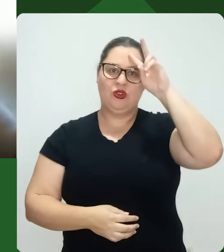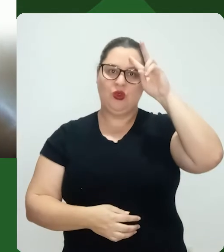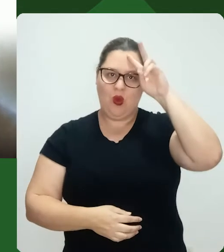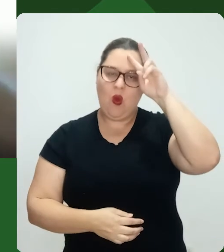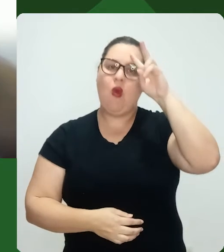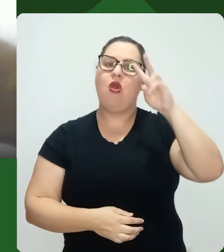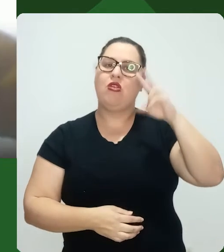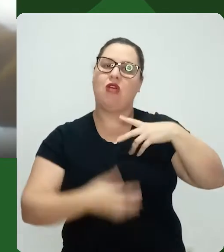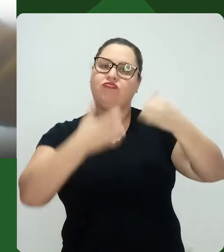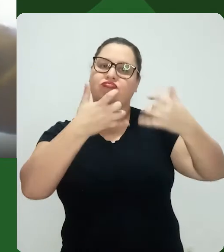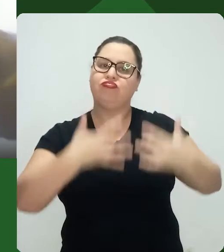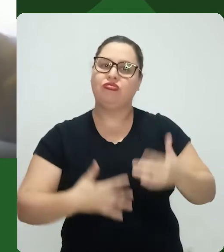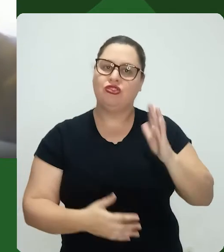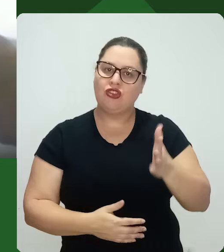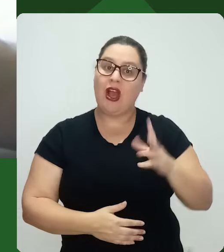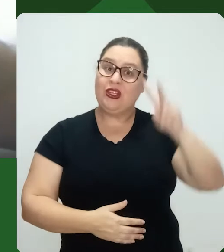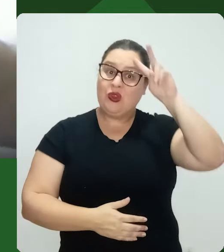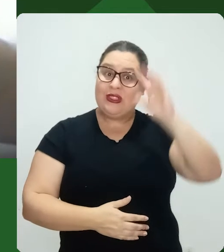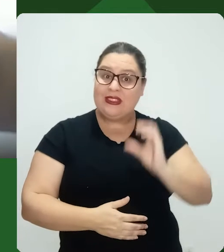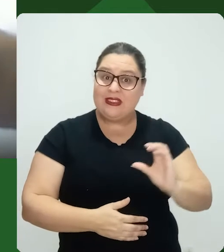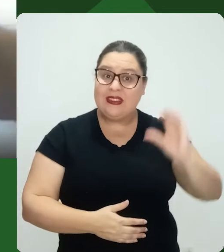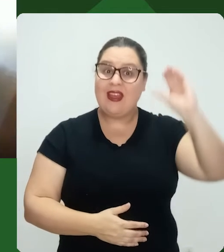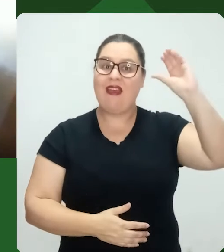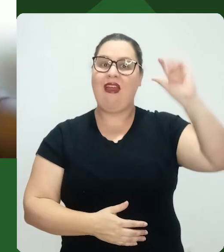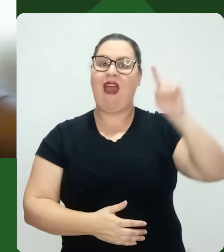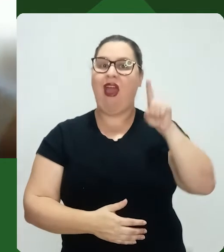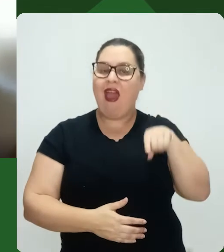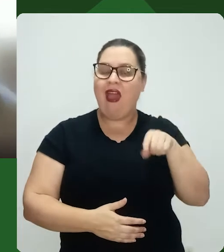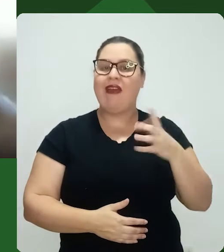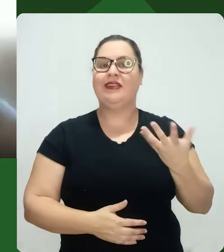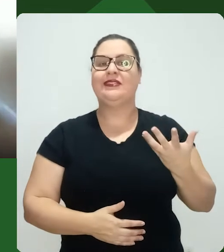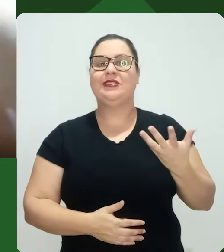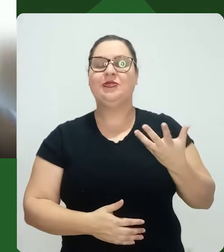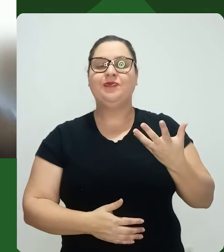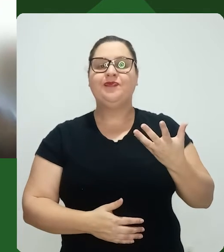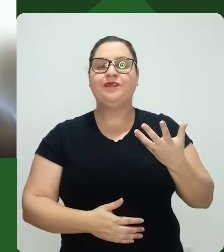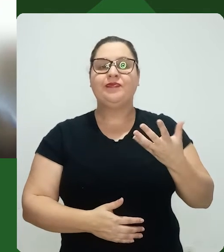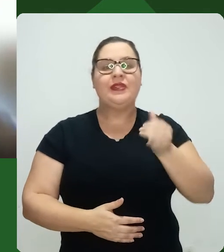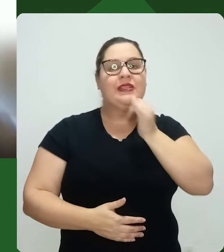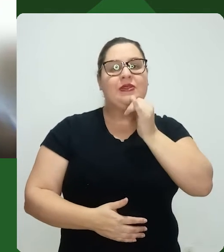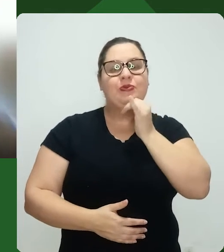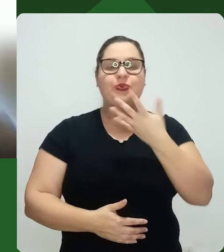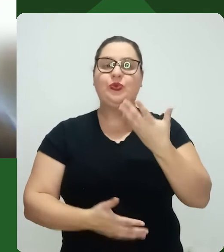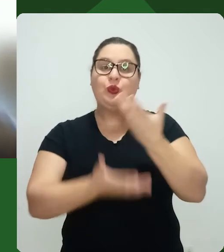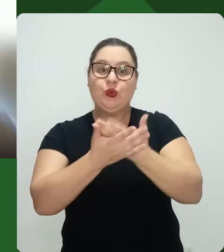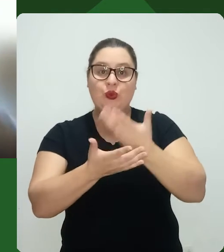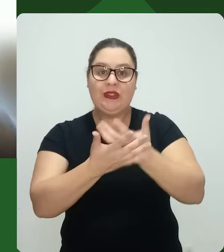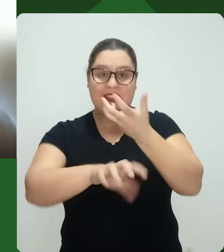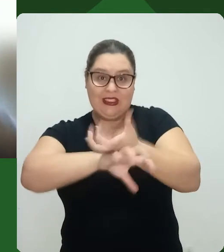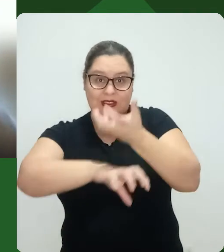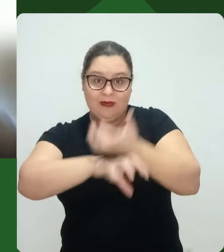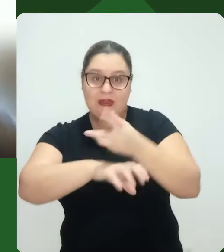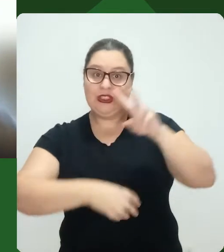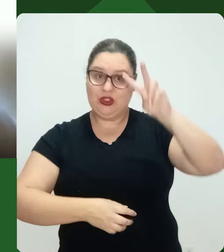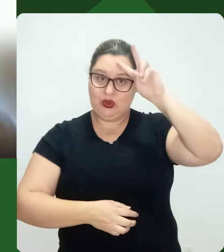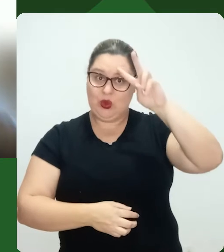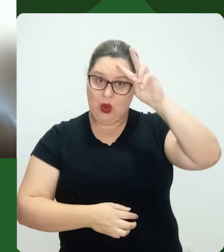Bom, uma outra coisa muito importante para a gente falar sobre história, né, além do que a gente já falou, história é ciência, e quando a gente está estudando